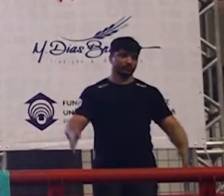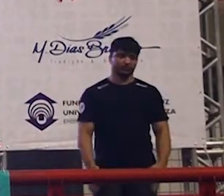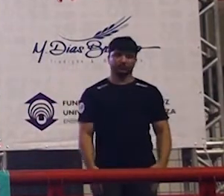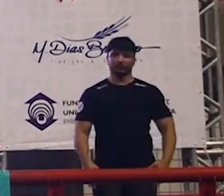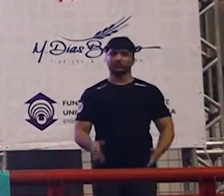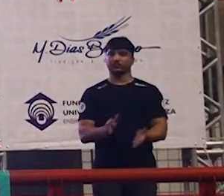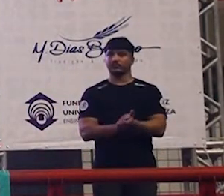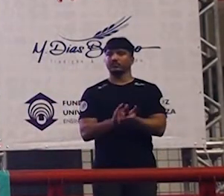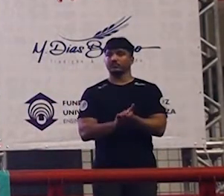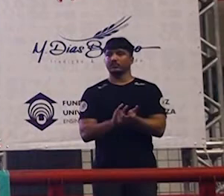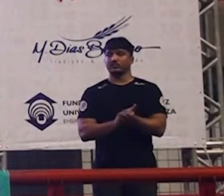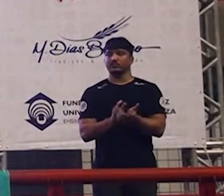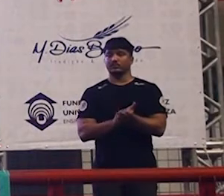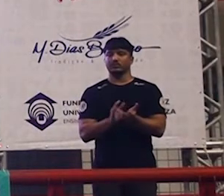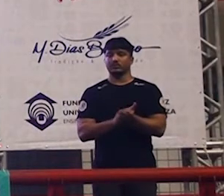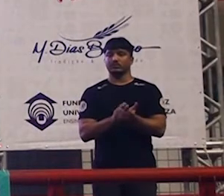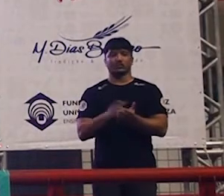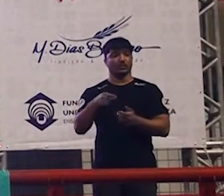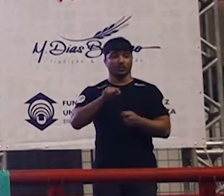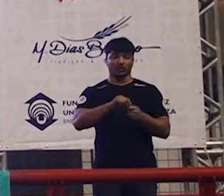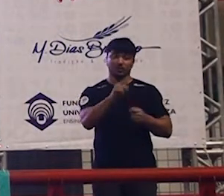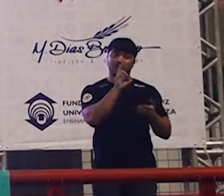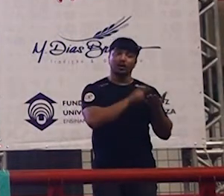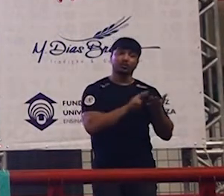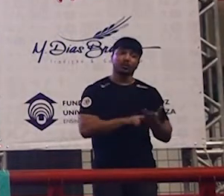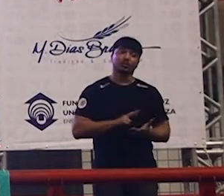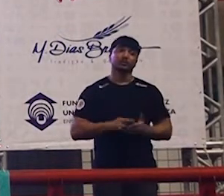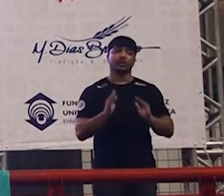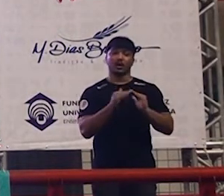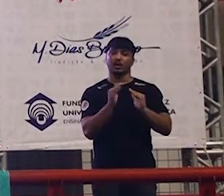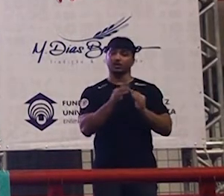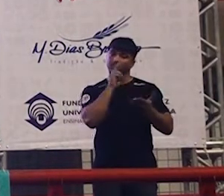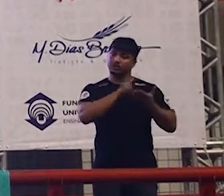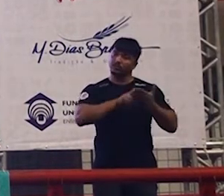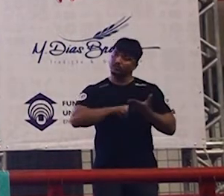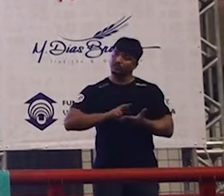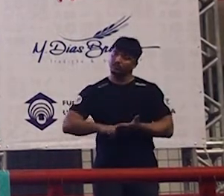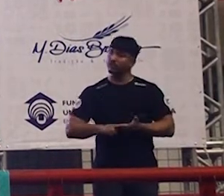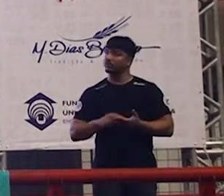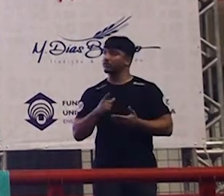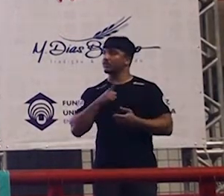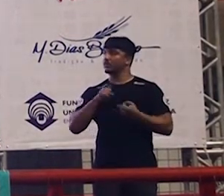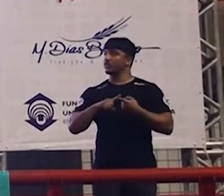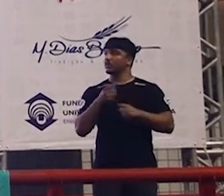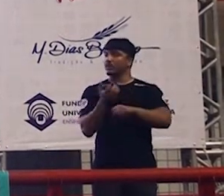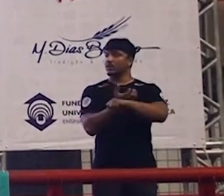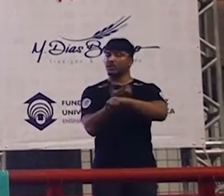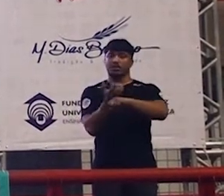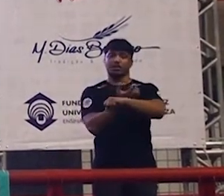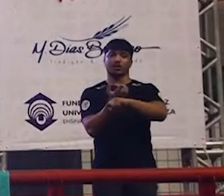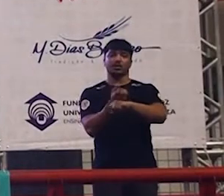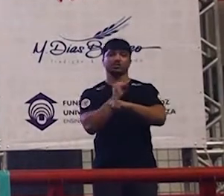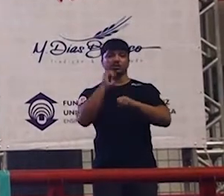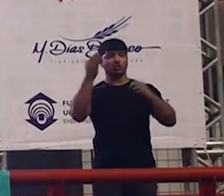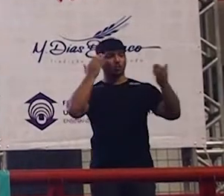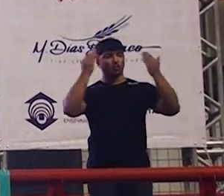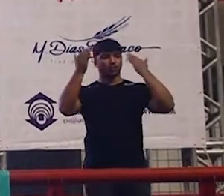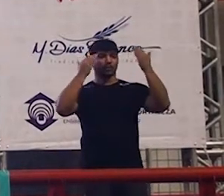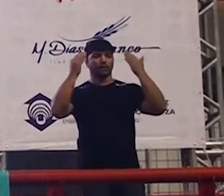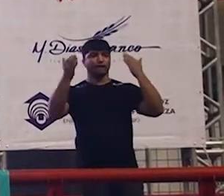vocês. Façam o restante dos exercícios em casa, ao gabarito. Qualquer